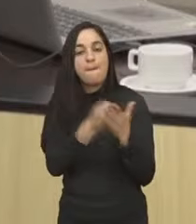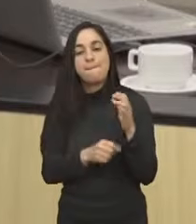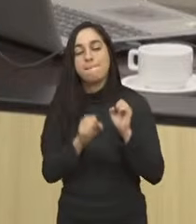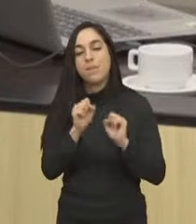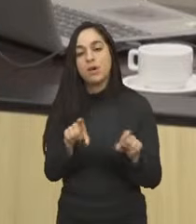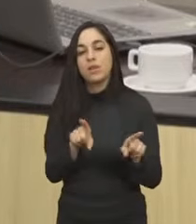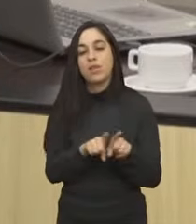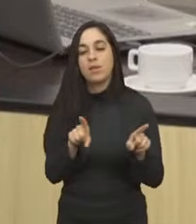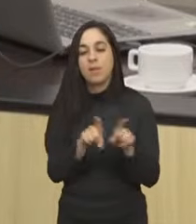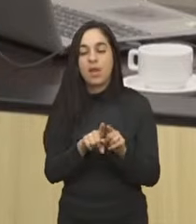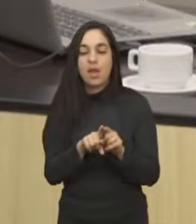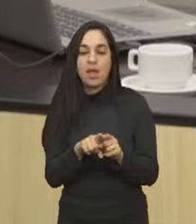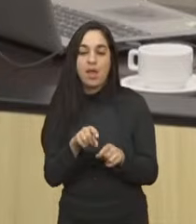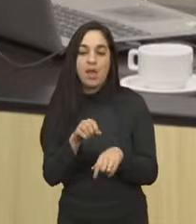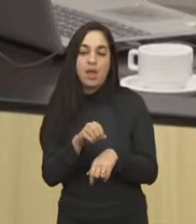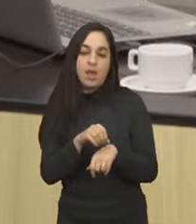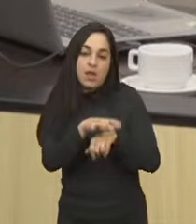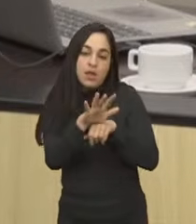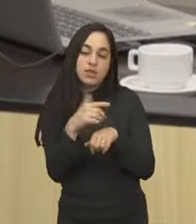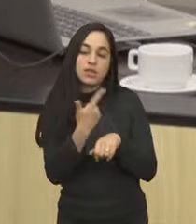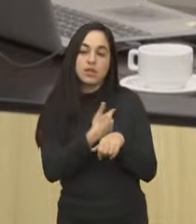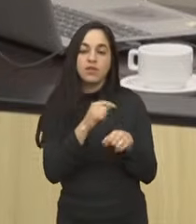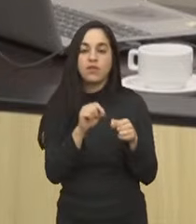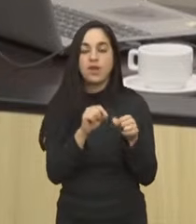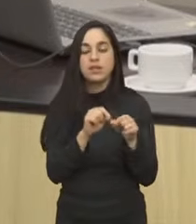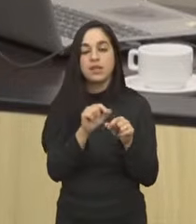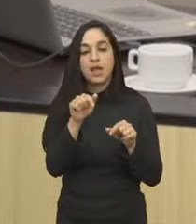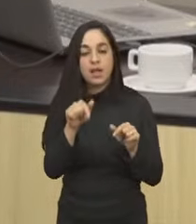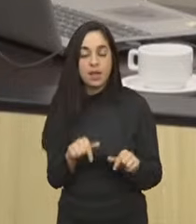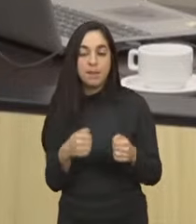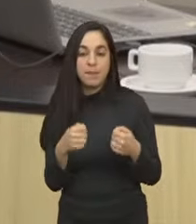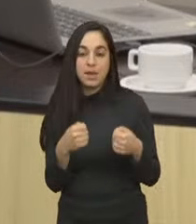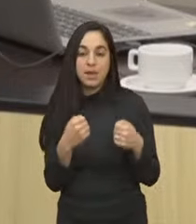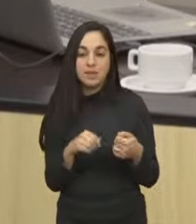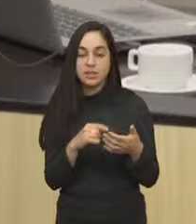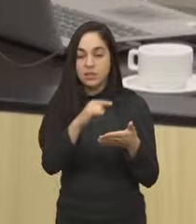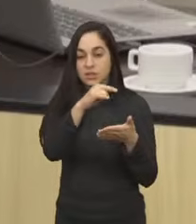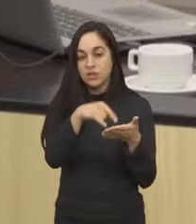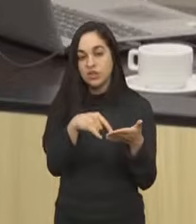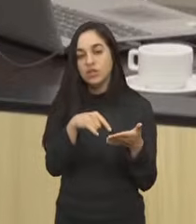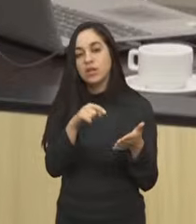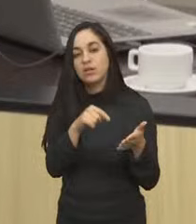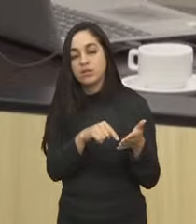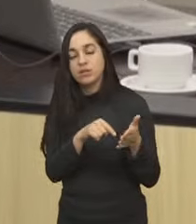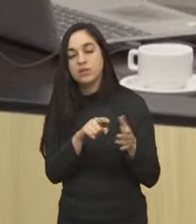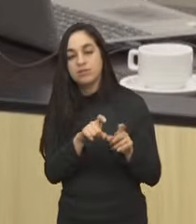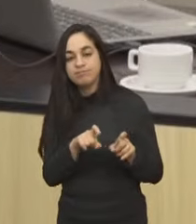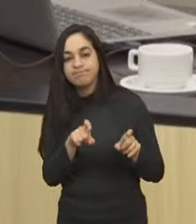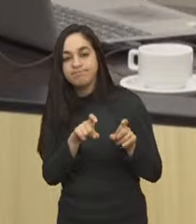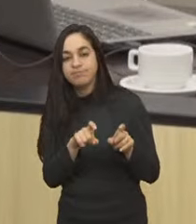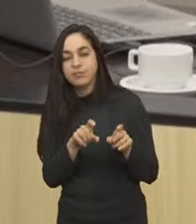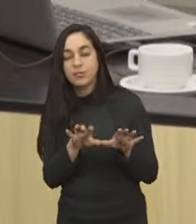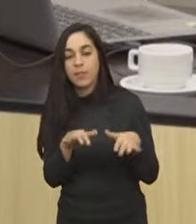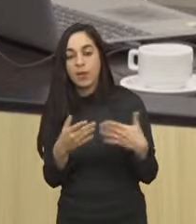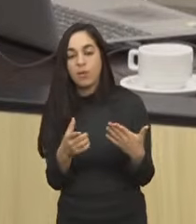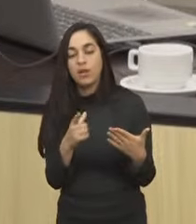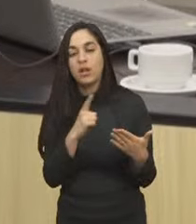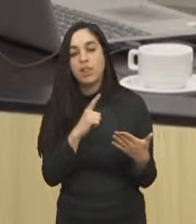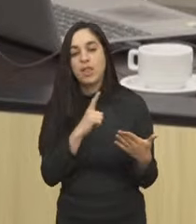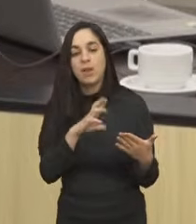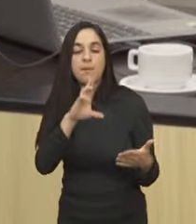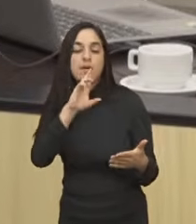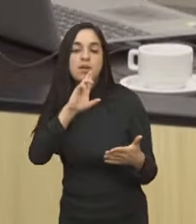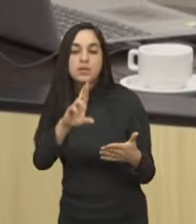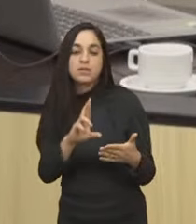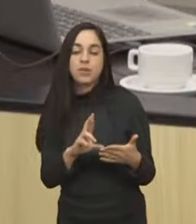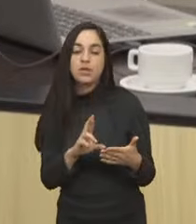as indicações que nós fazemos aqui, que elas sejam de formas digitalizadas, que também a Câmara também está nesse processo. E quando há uma resposta, essa resposta